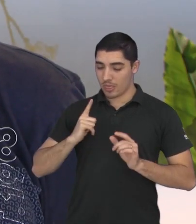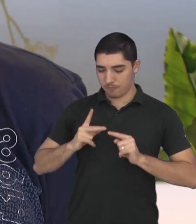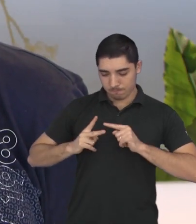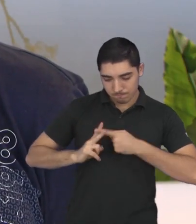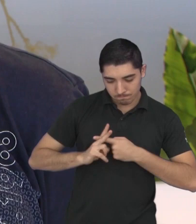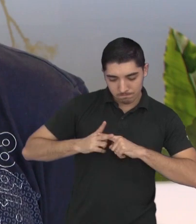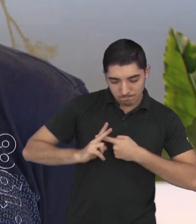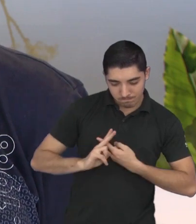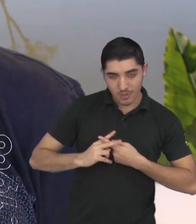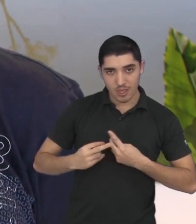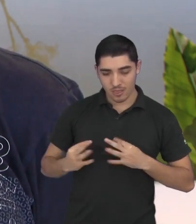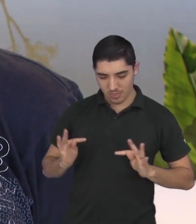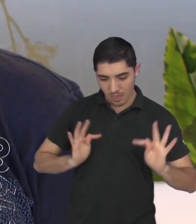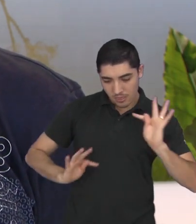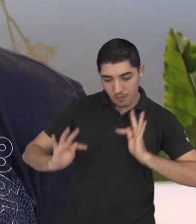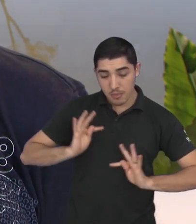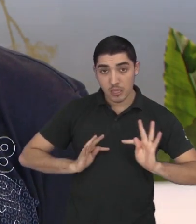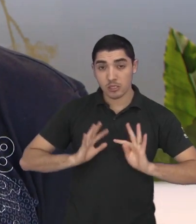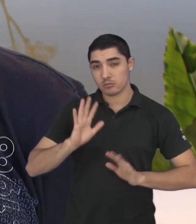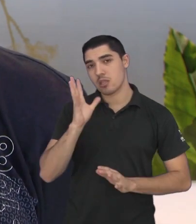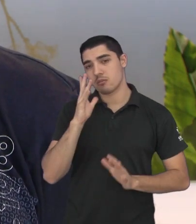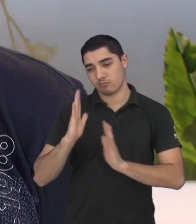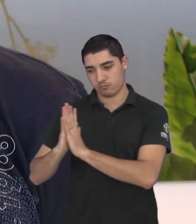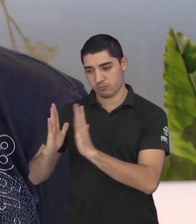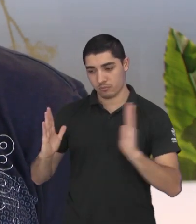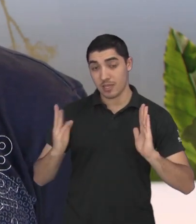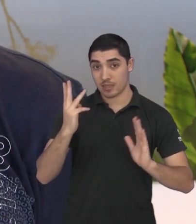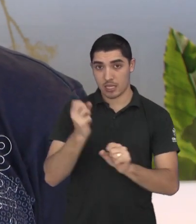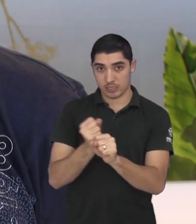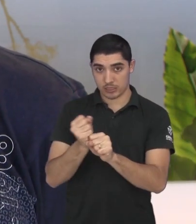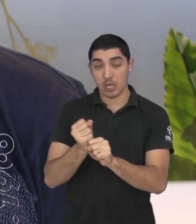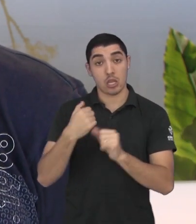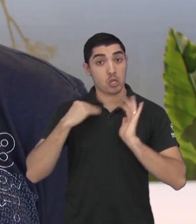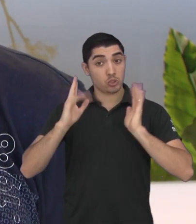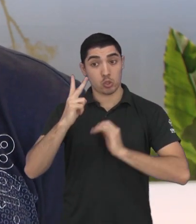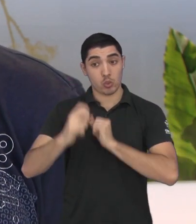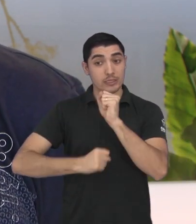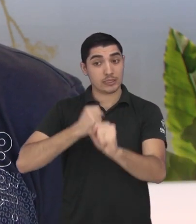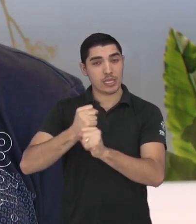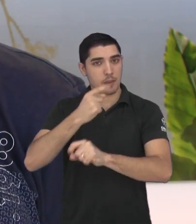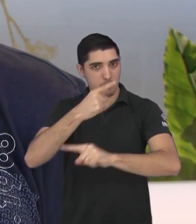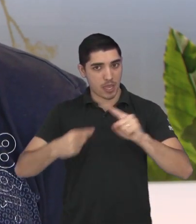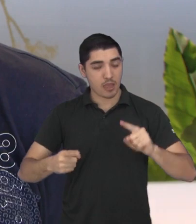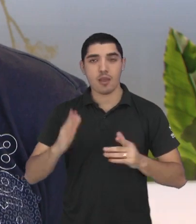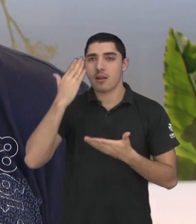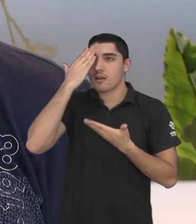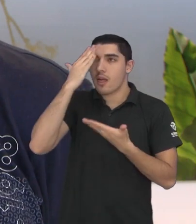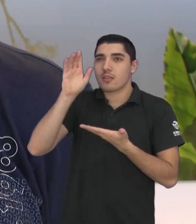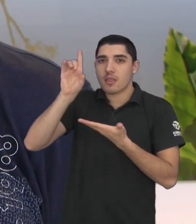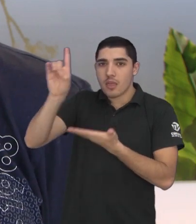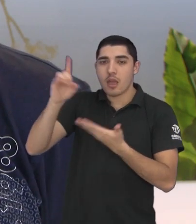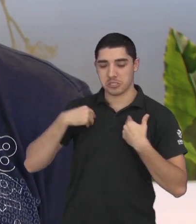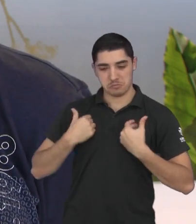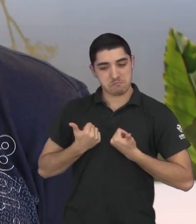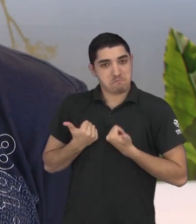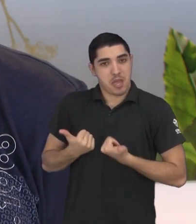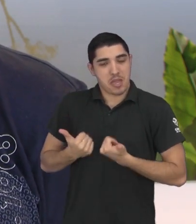Demétrios enfrentaram durante a trajetória dele no Hapkido. E ele sempre foi o que